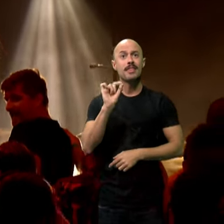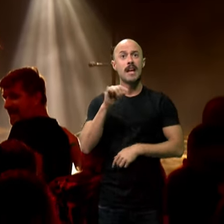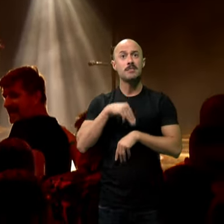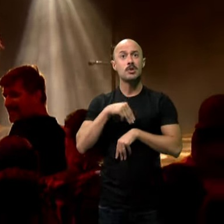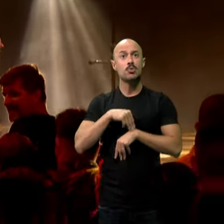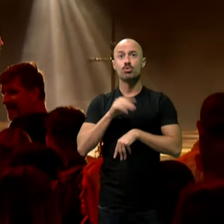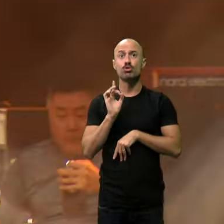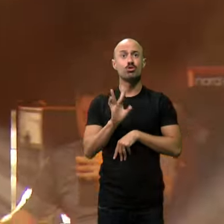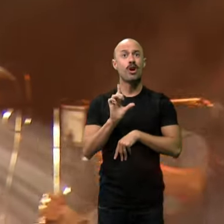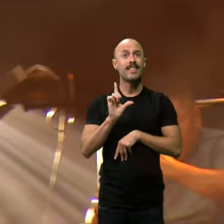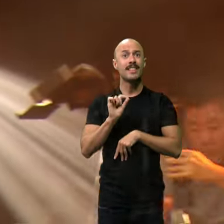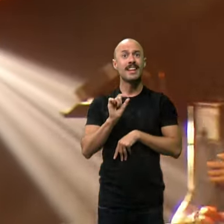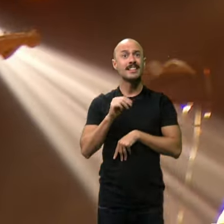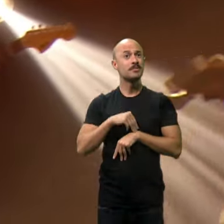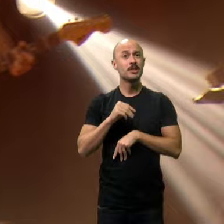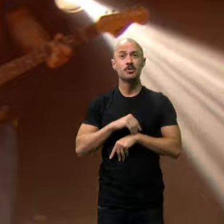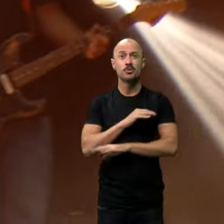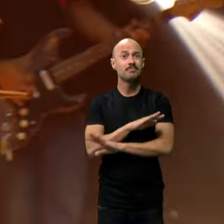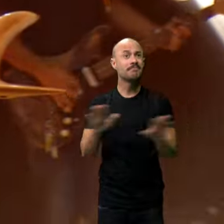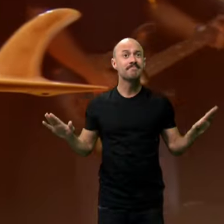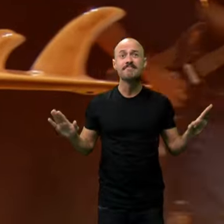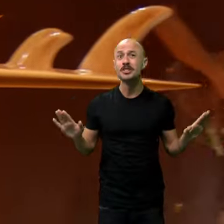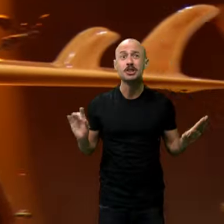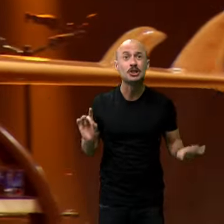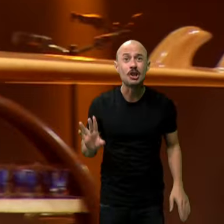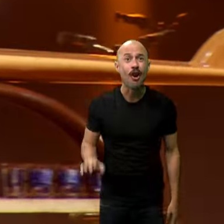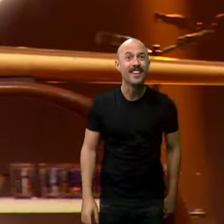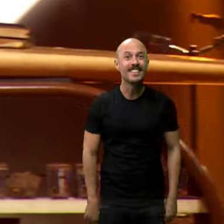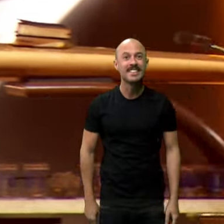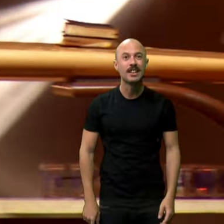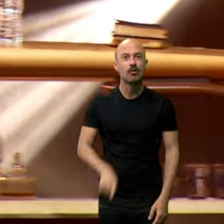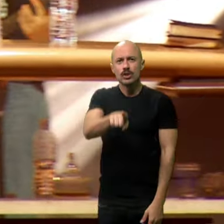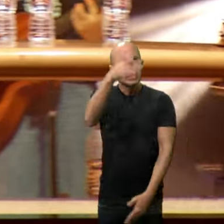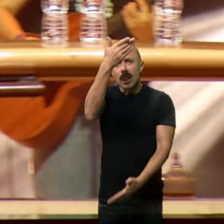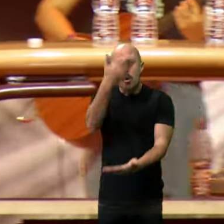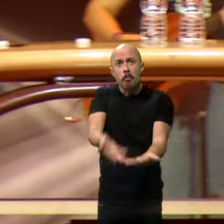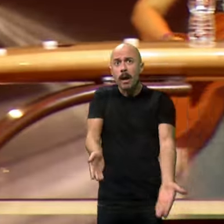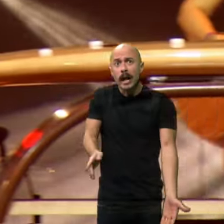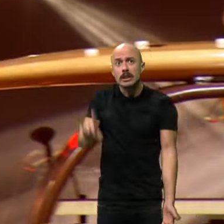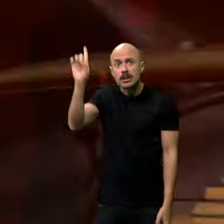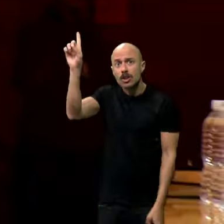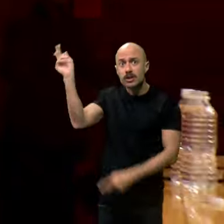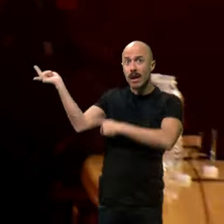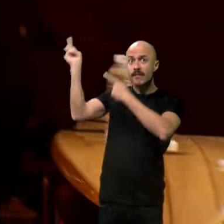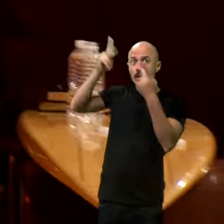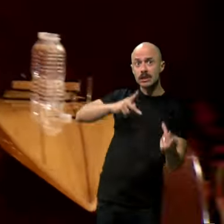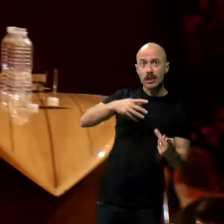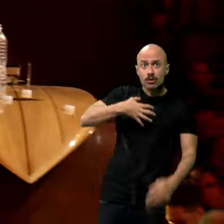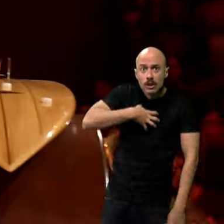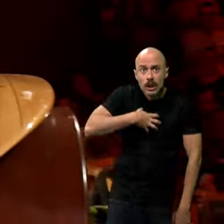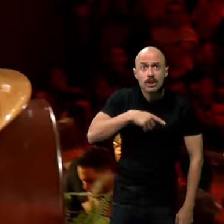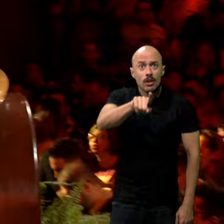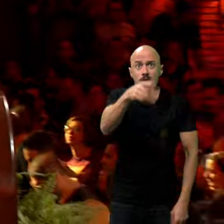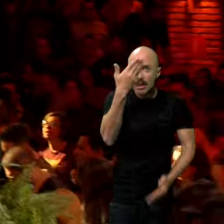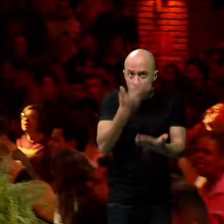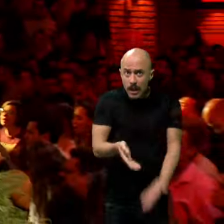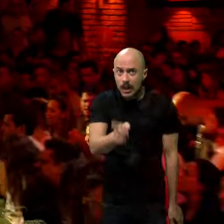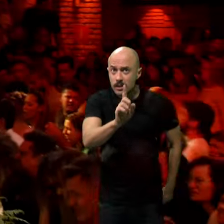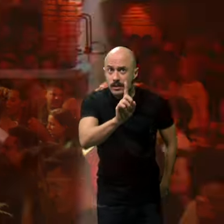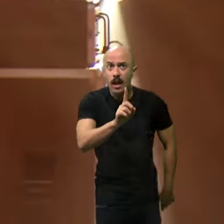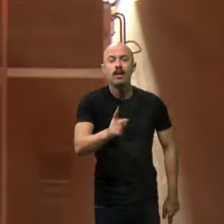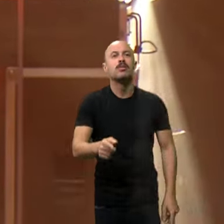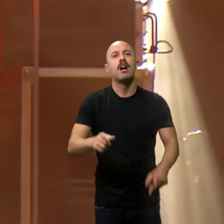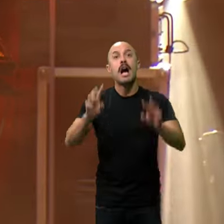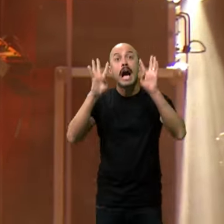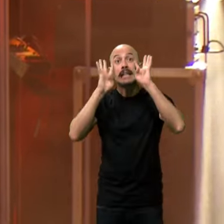minutos. Só 10 minutos. Não perca a sua visitação. Feche seus olhos agora e tome este som.